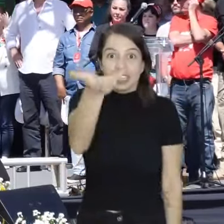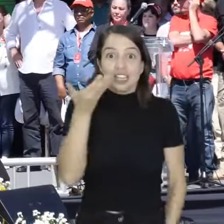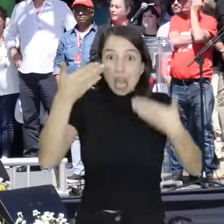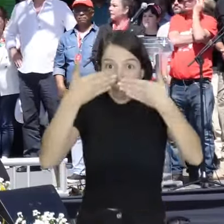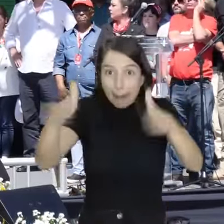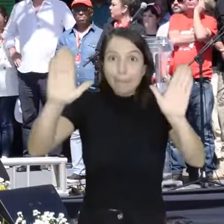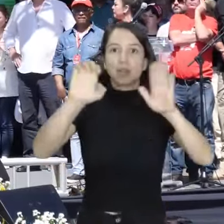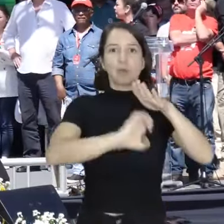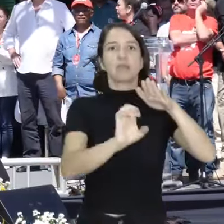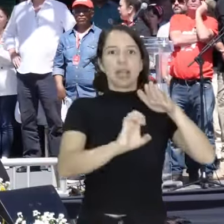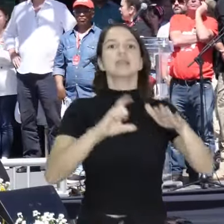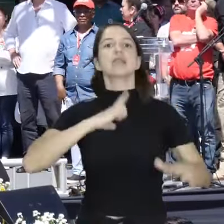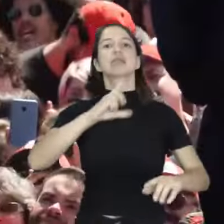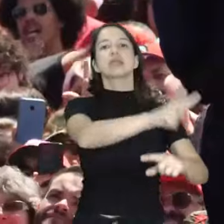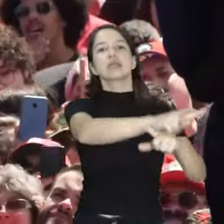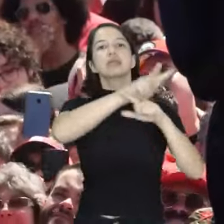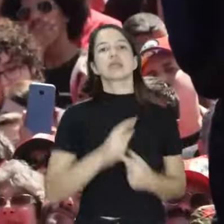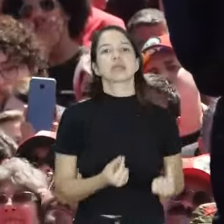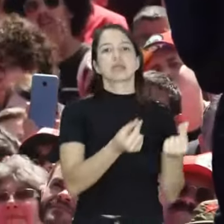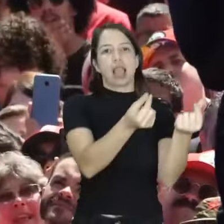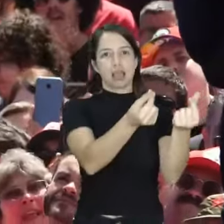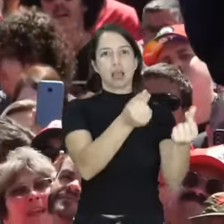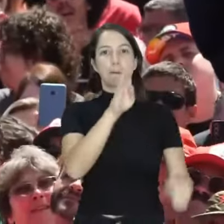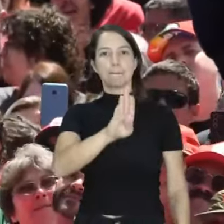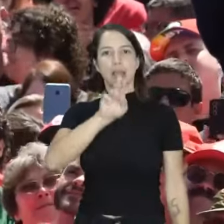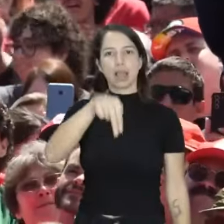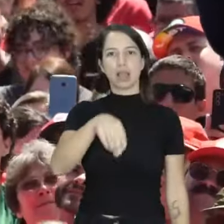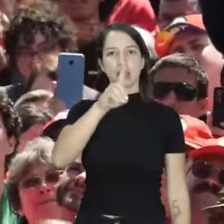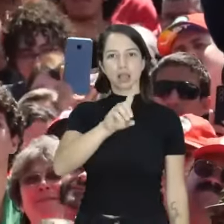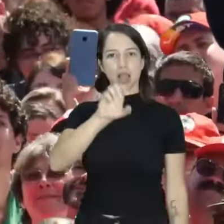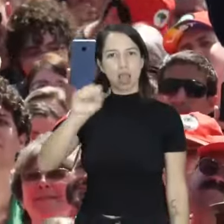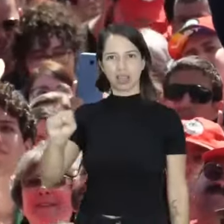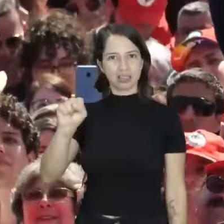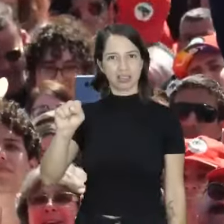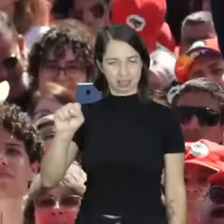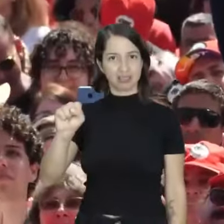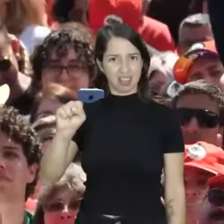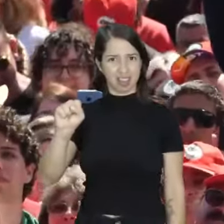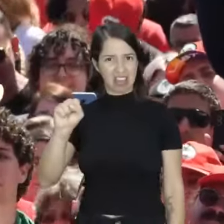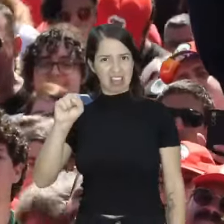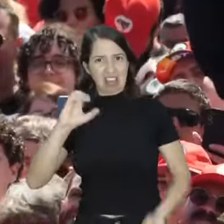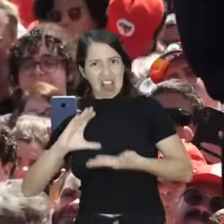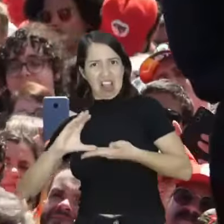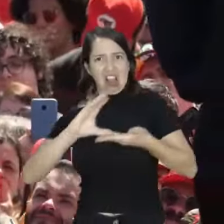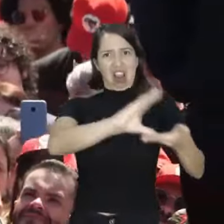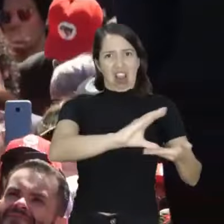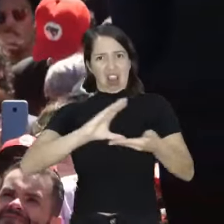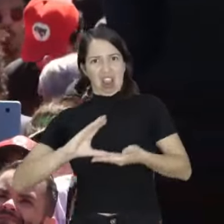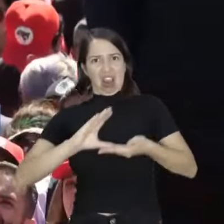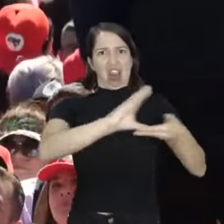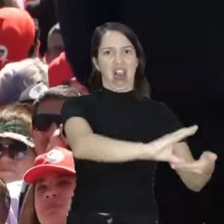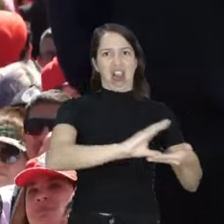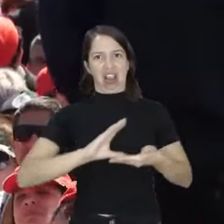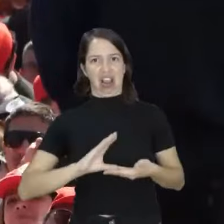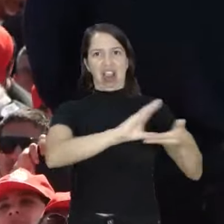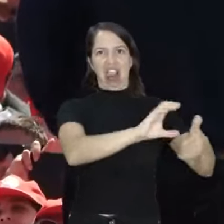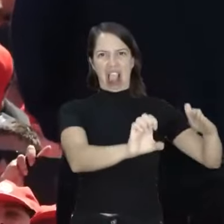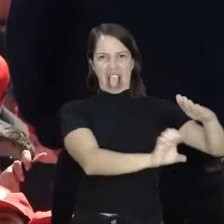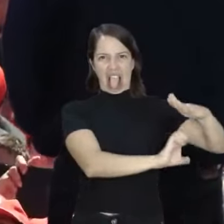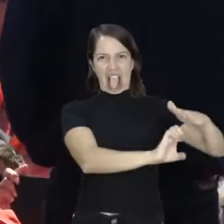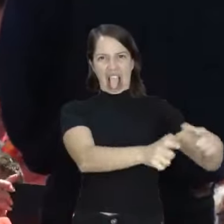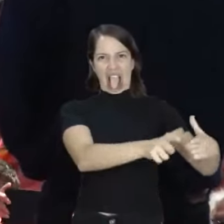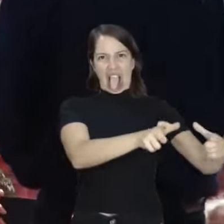BNDES não vai ficar emprestando dinheiro pagando as empresas, não. O BNDES vai ter que emprestar dinheiro para pequena